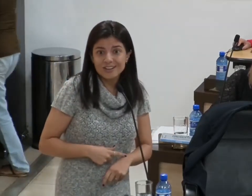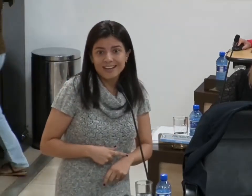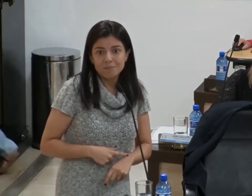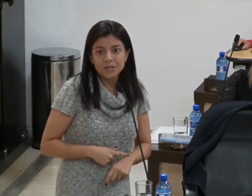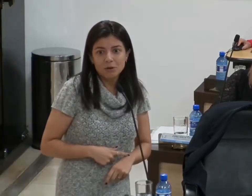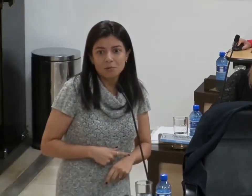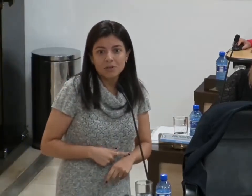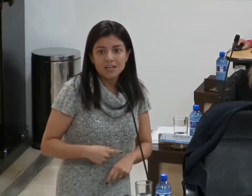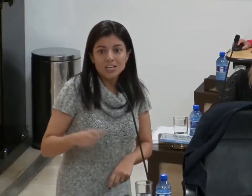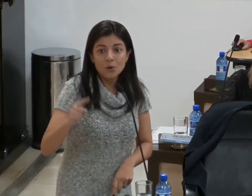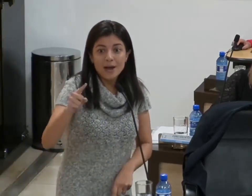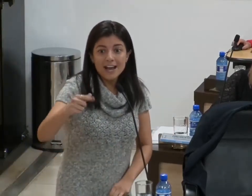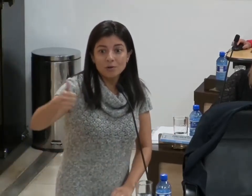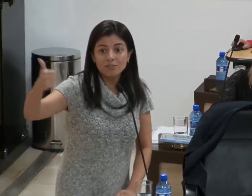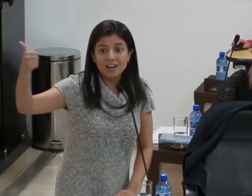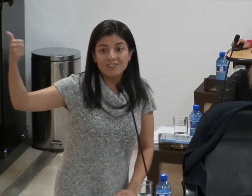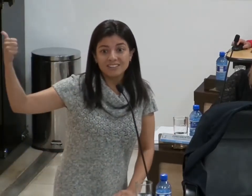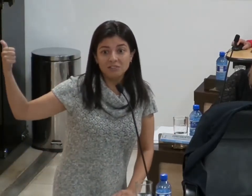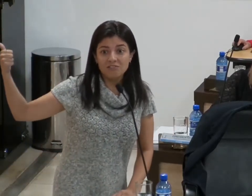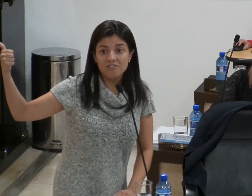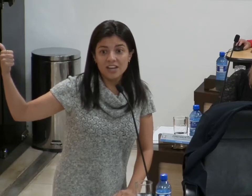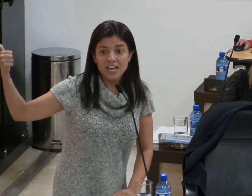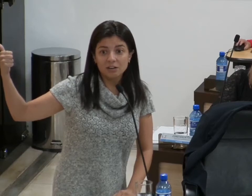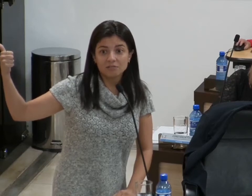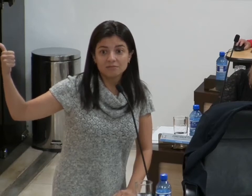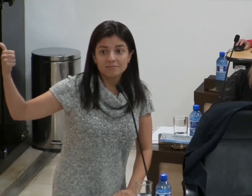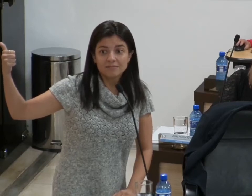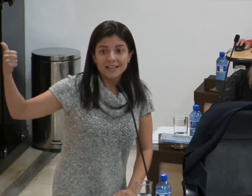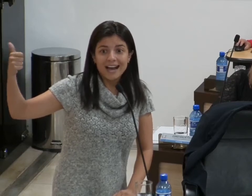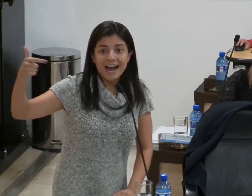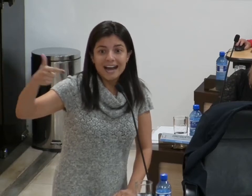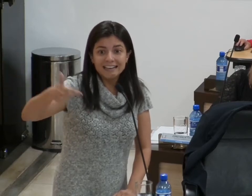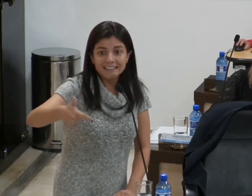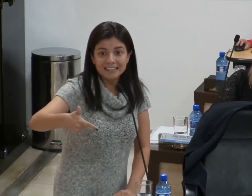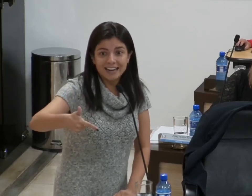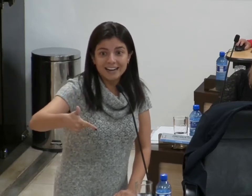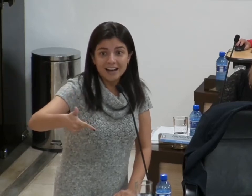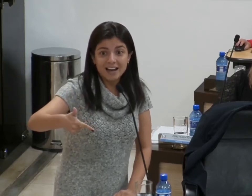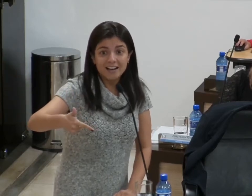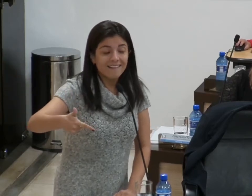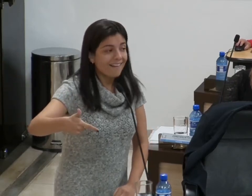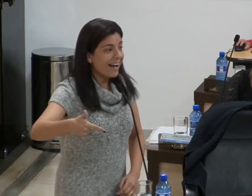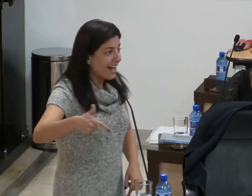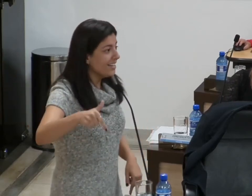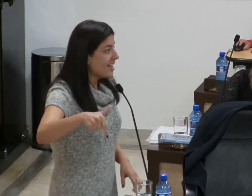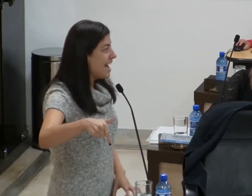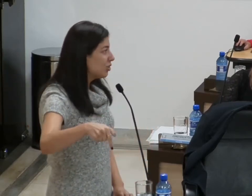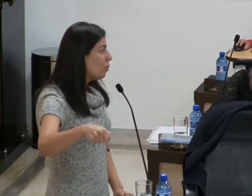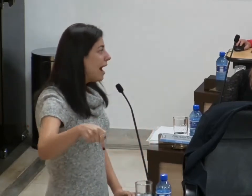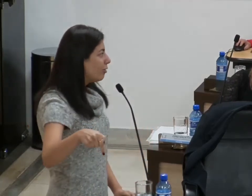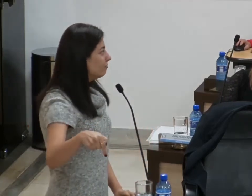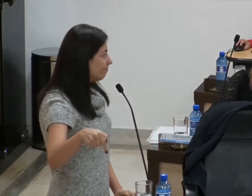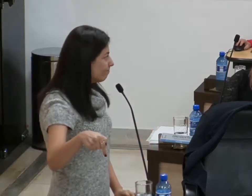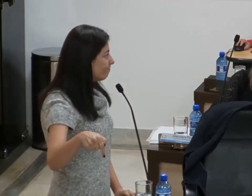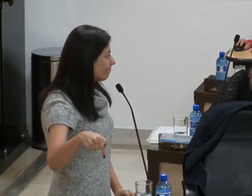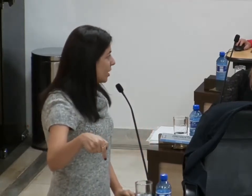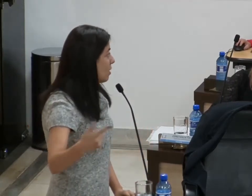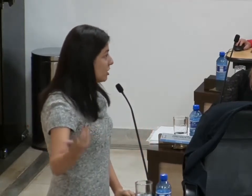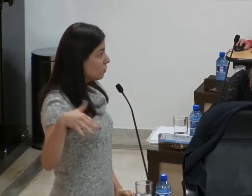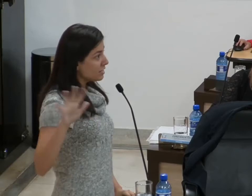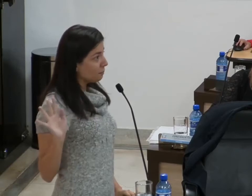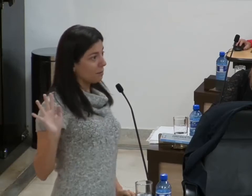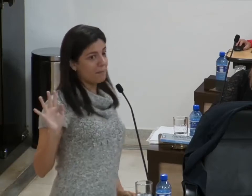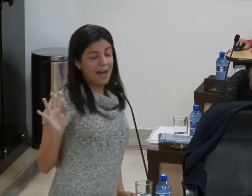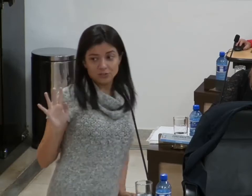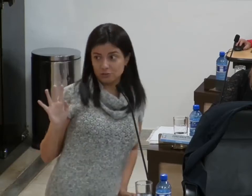A gente está em abril, e o erro que foi levantado em fevereiro ainda é atual. Então,